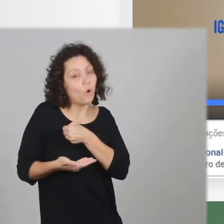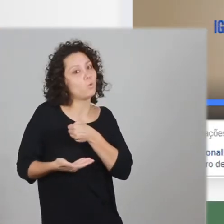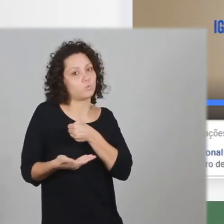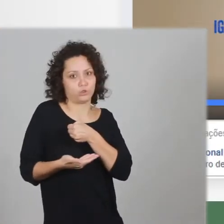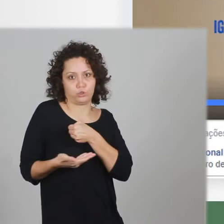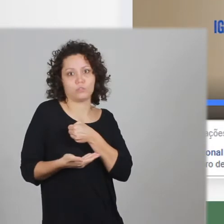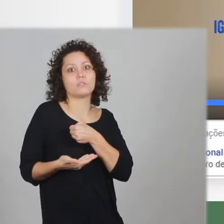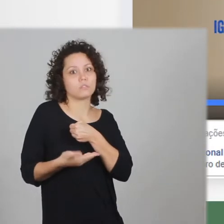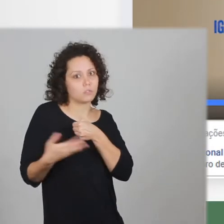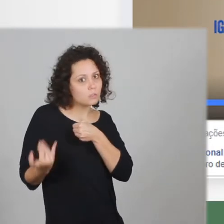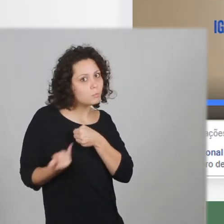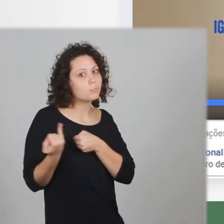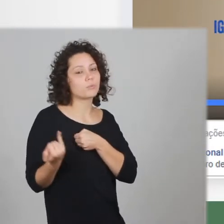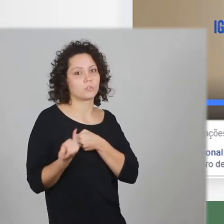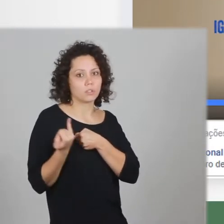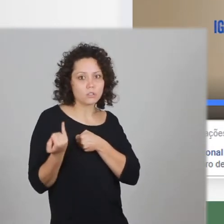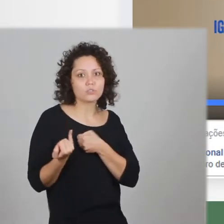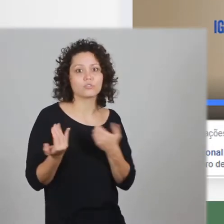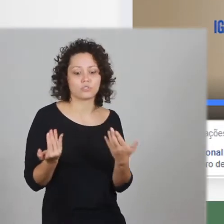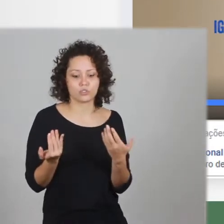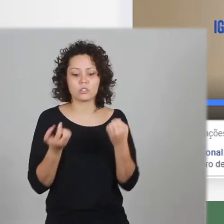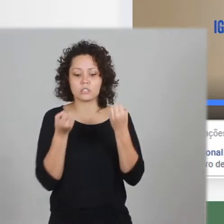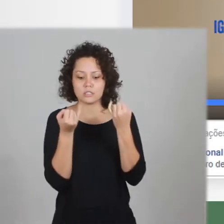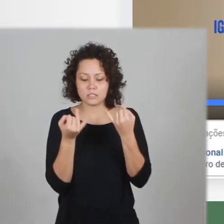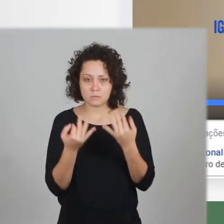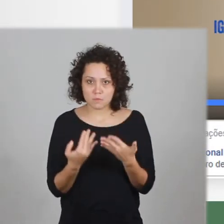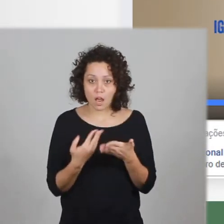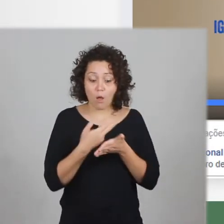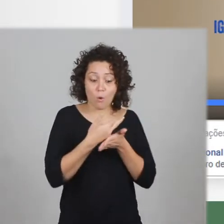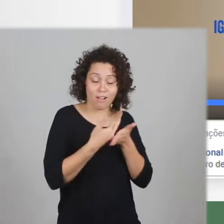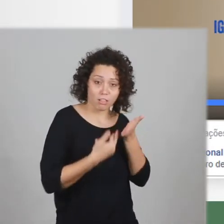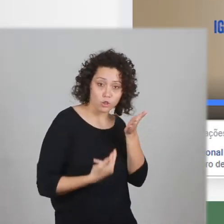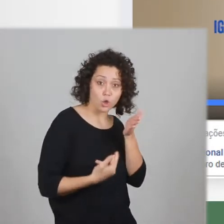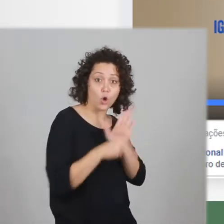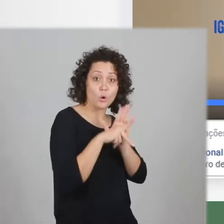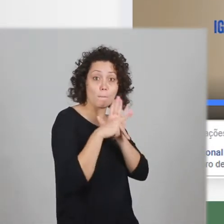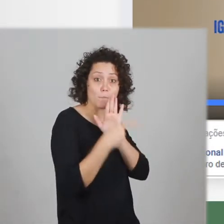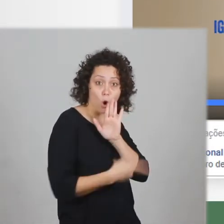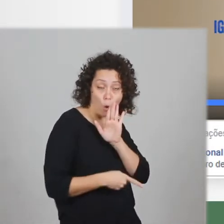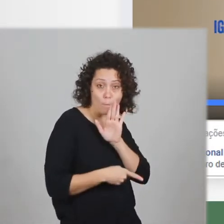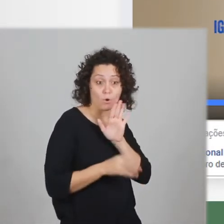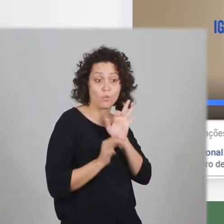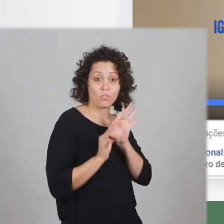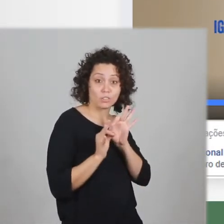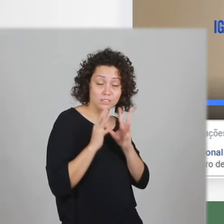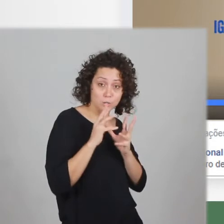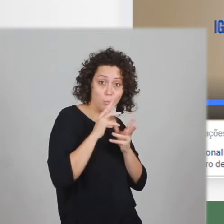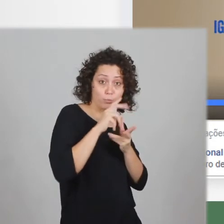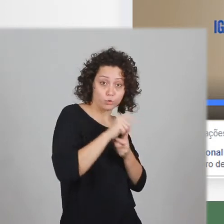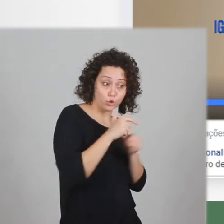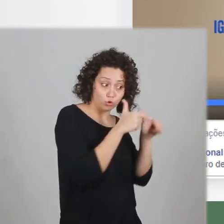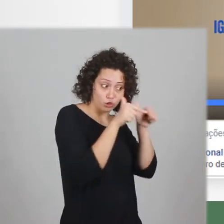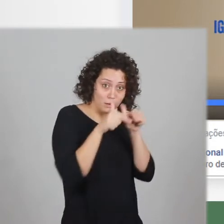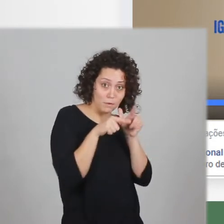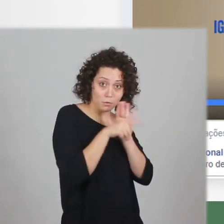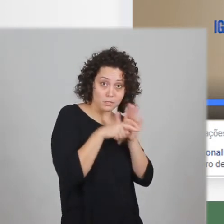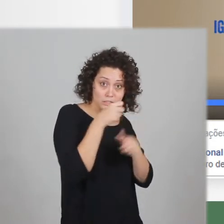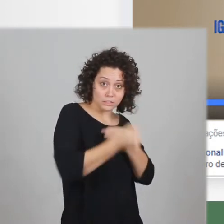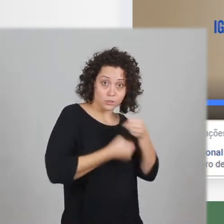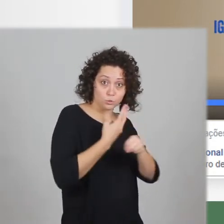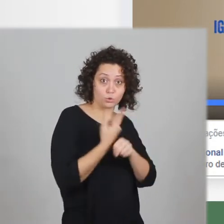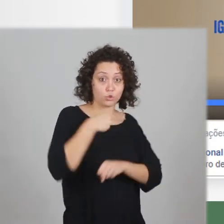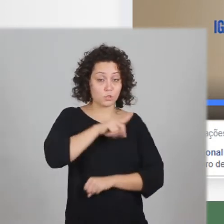aqui, relatório, na postagem falada da fonte, que é o relatório da Organização Internacional do Trabalho, uma pesquisa de 2017. Então,